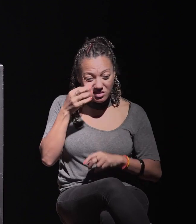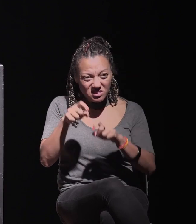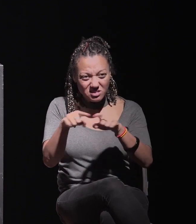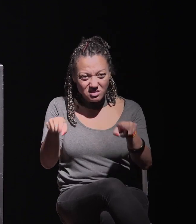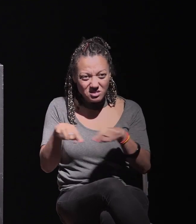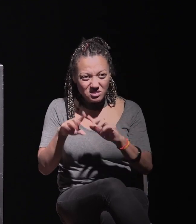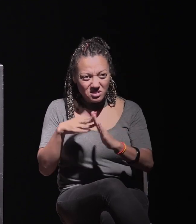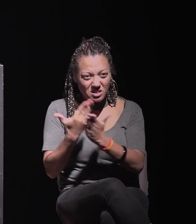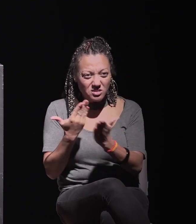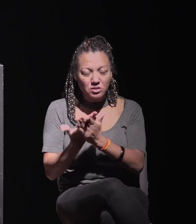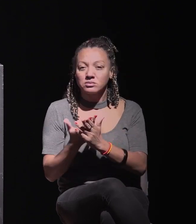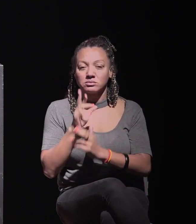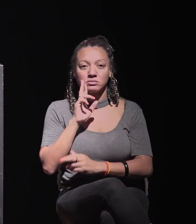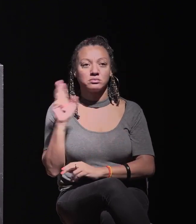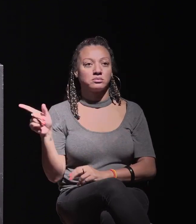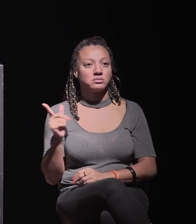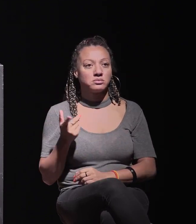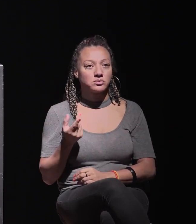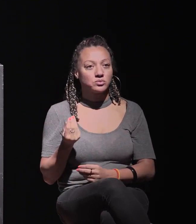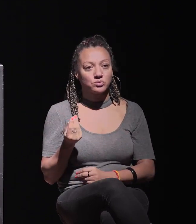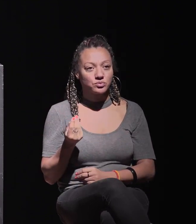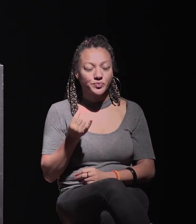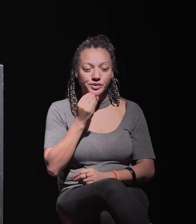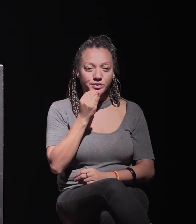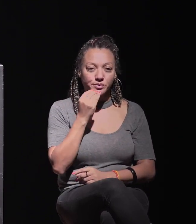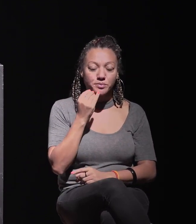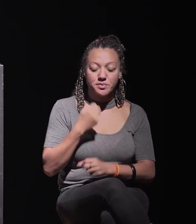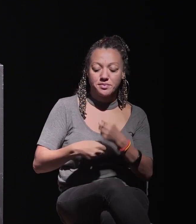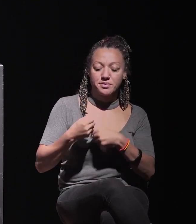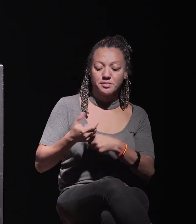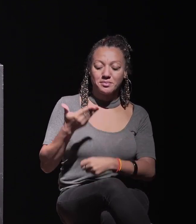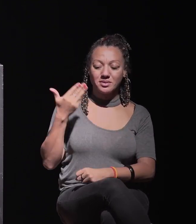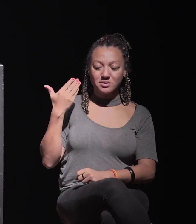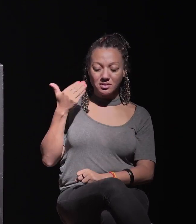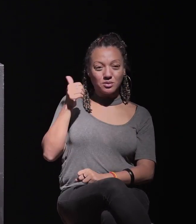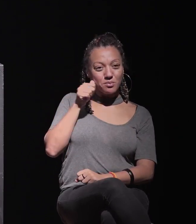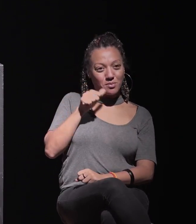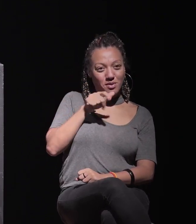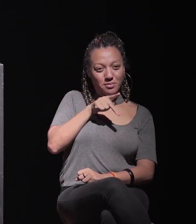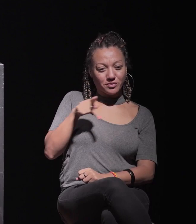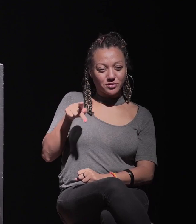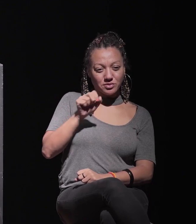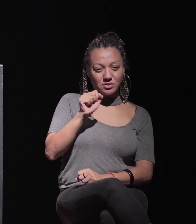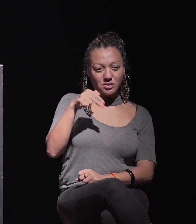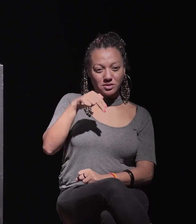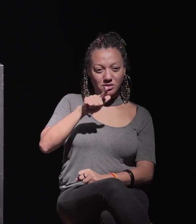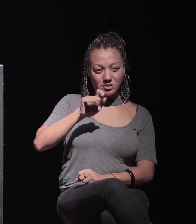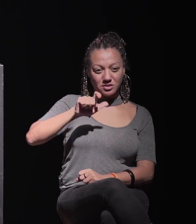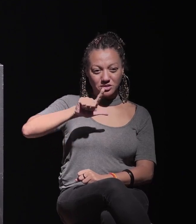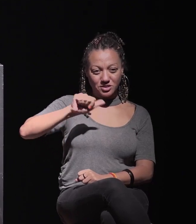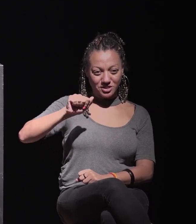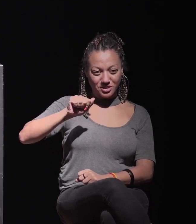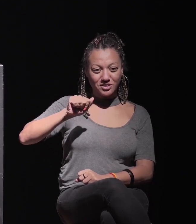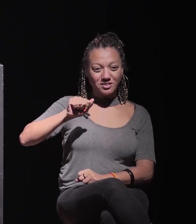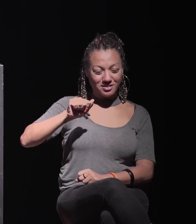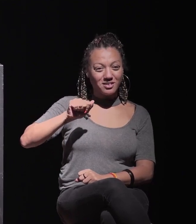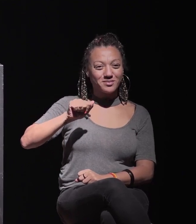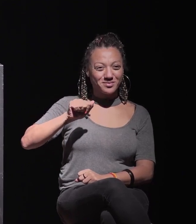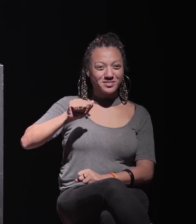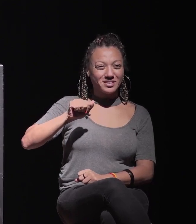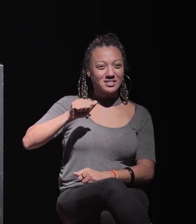ano passado, em meados de agosto, uma professora chamada Ângela, né, de uma EMEI